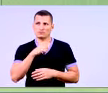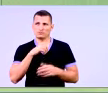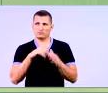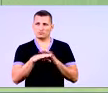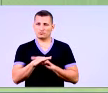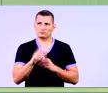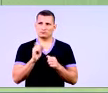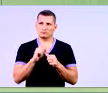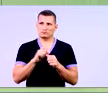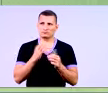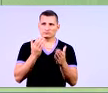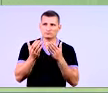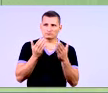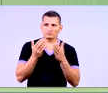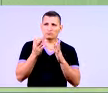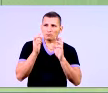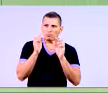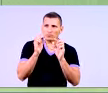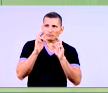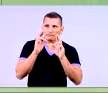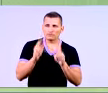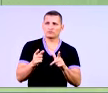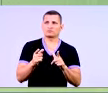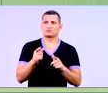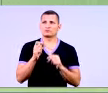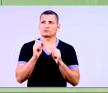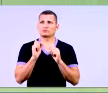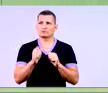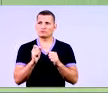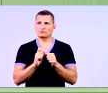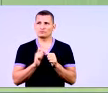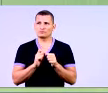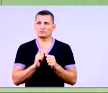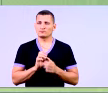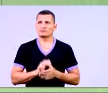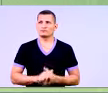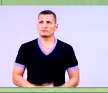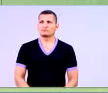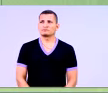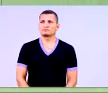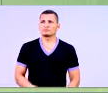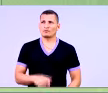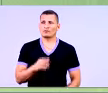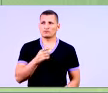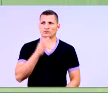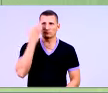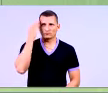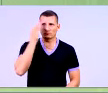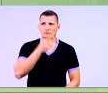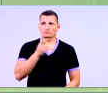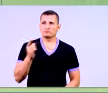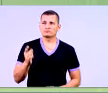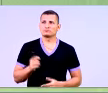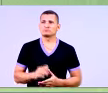fazer uma simulação o quinho diferente disso daqui poderia fazer assim vocês compreender